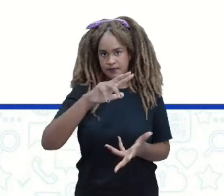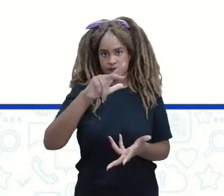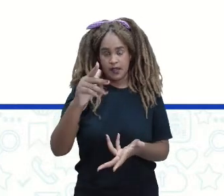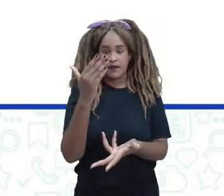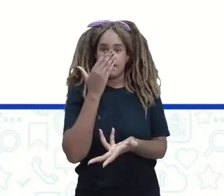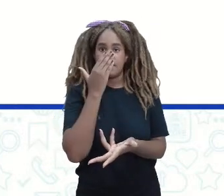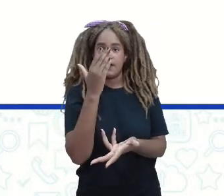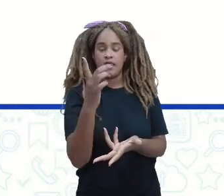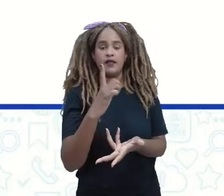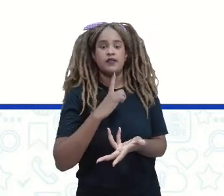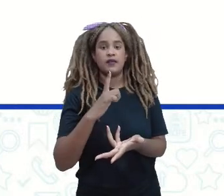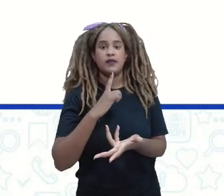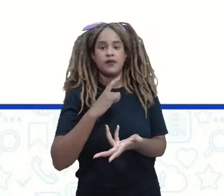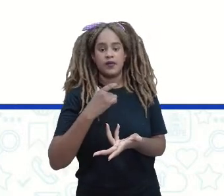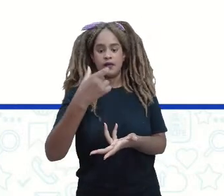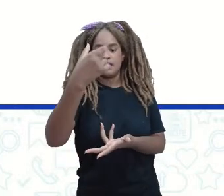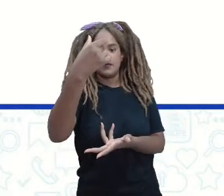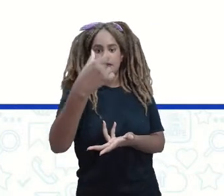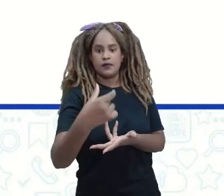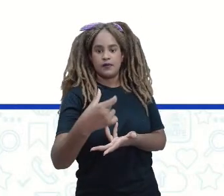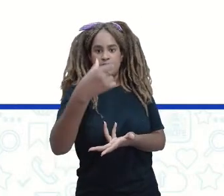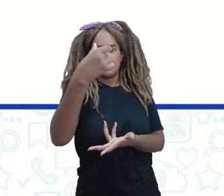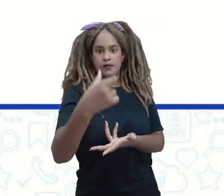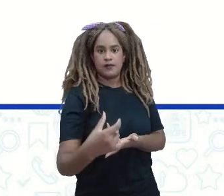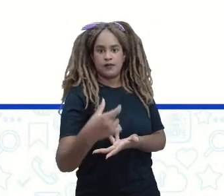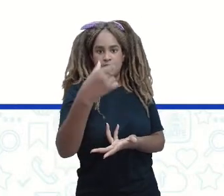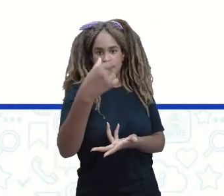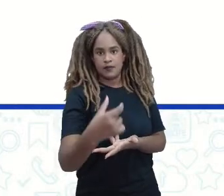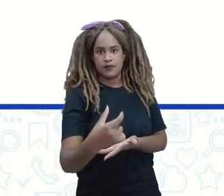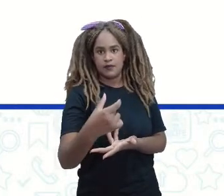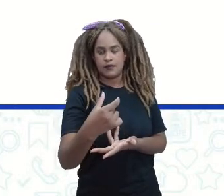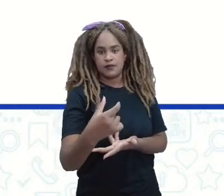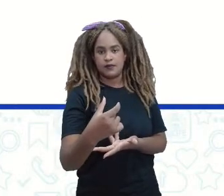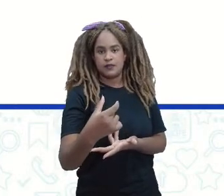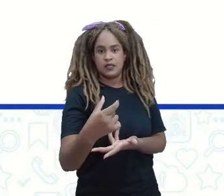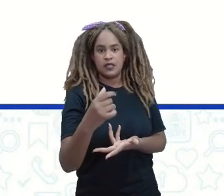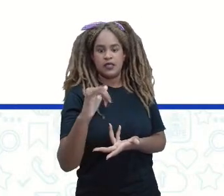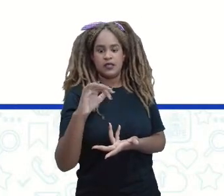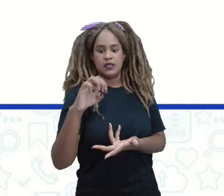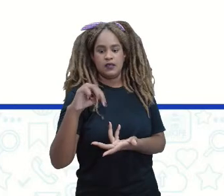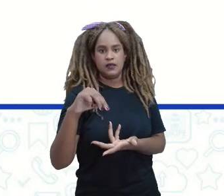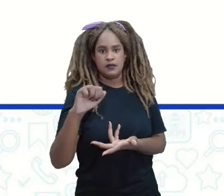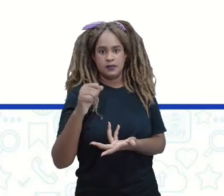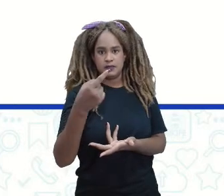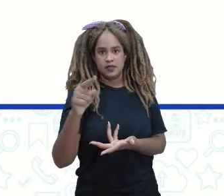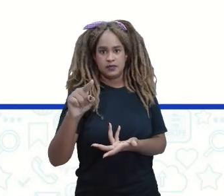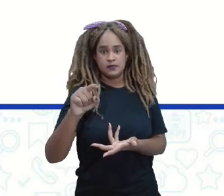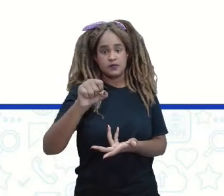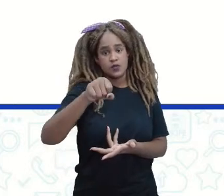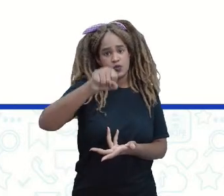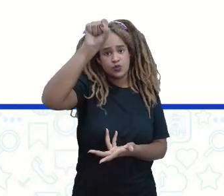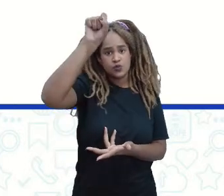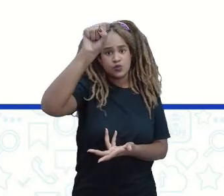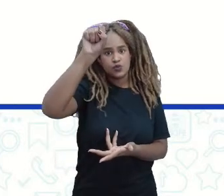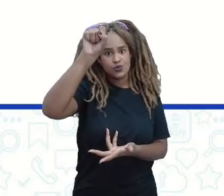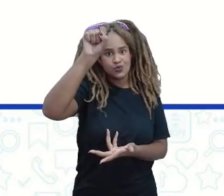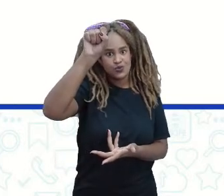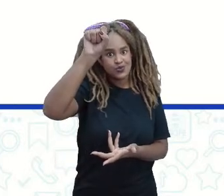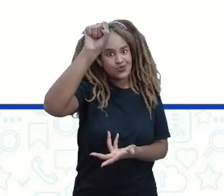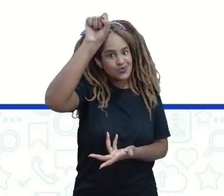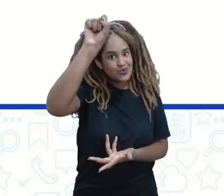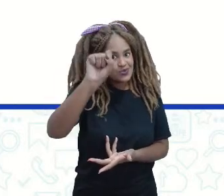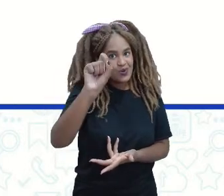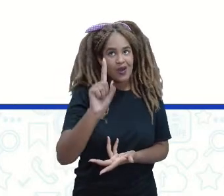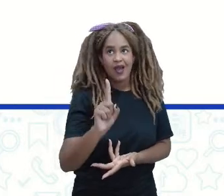frente tem o quê? Mostrando esse ímã aí, né? O sul tá para cima, vocês estão vendo, tem